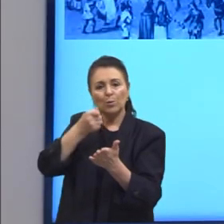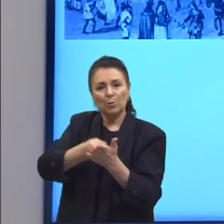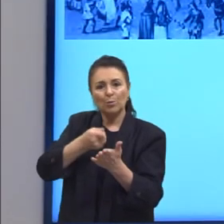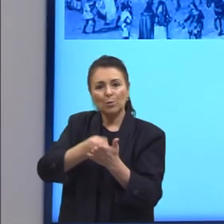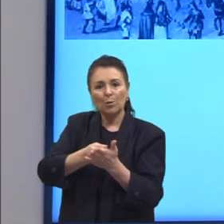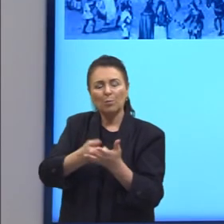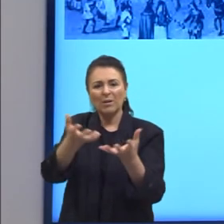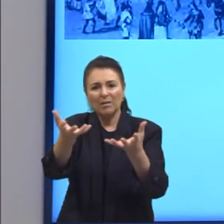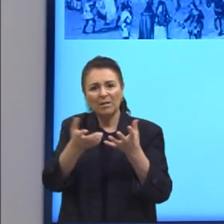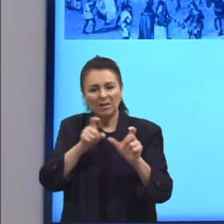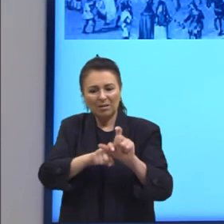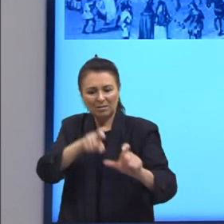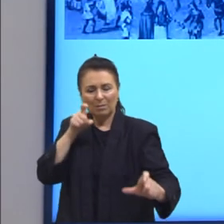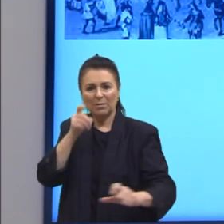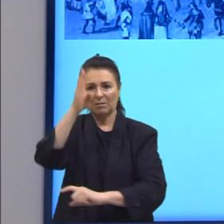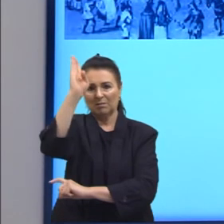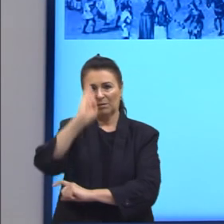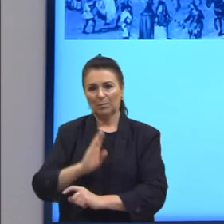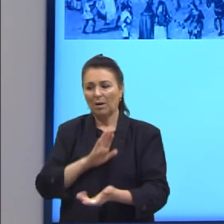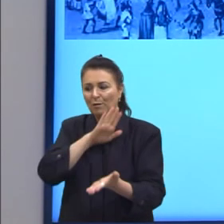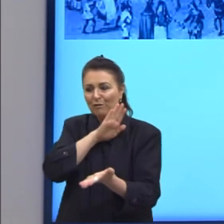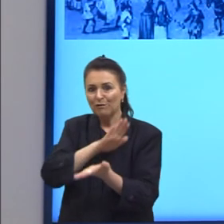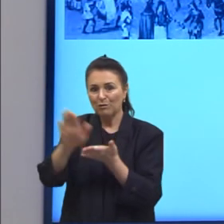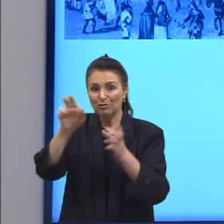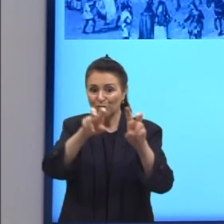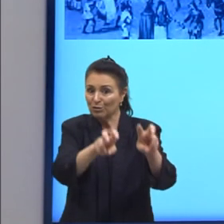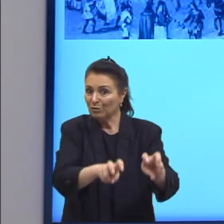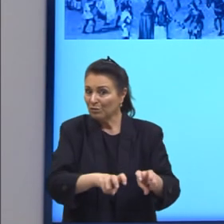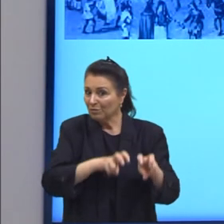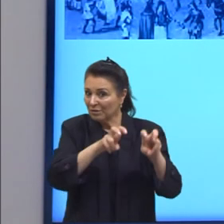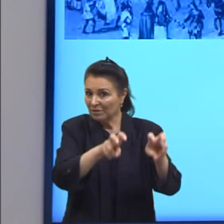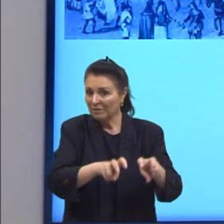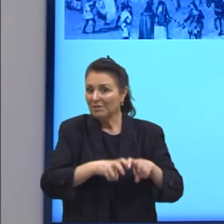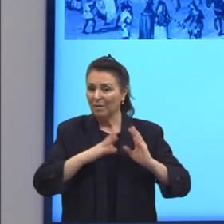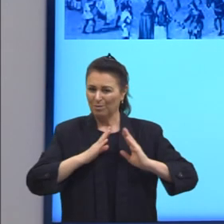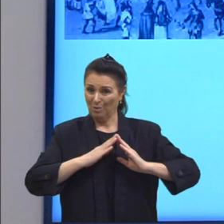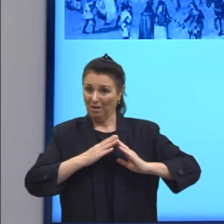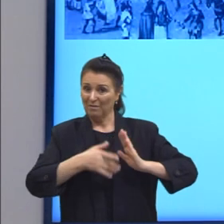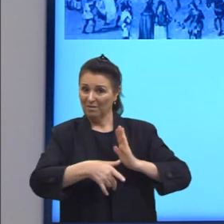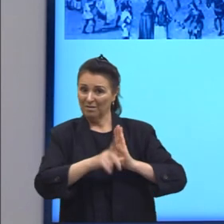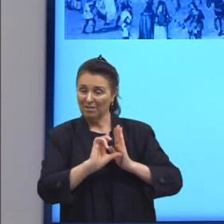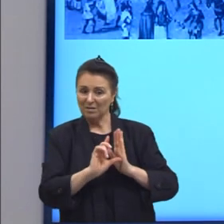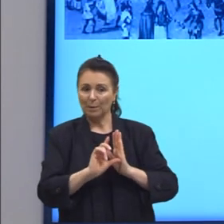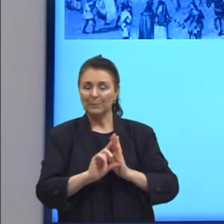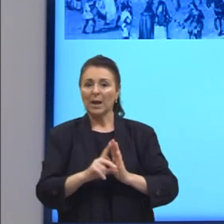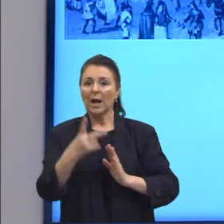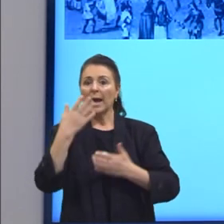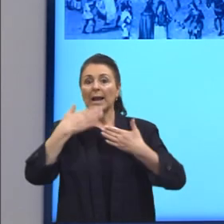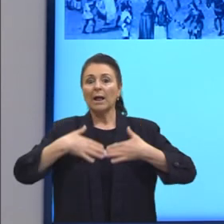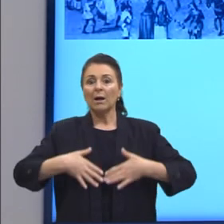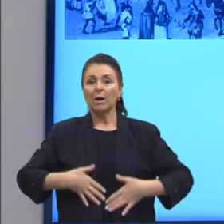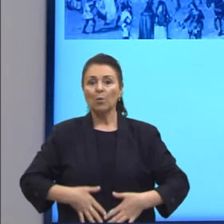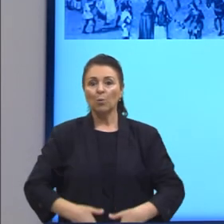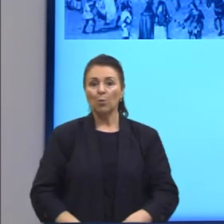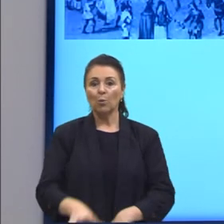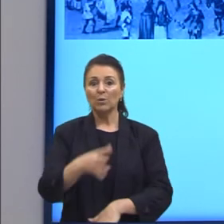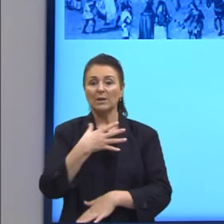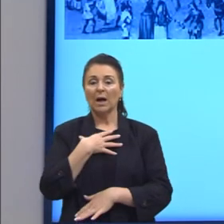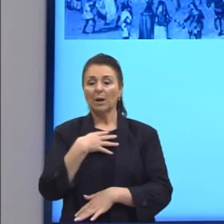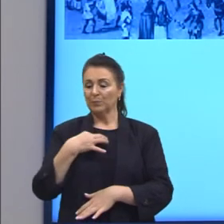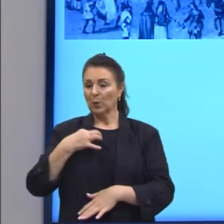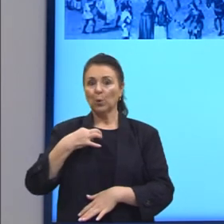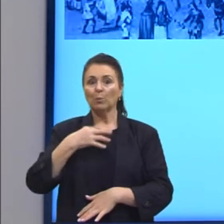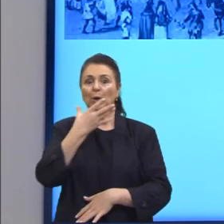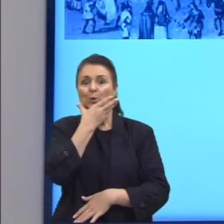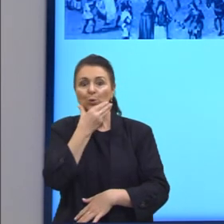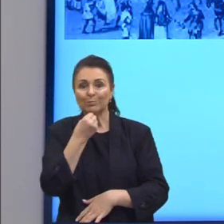conflitos pela independência do Brasil ela fugiu da Fazenda onde ela morava ela se disfarça de homem né Por que uma mulher não podia participar